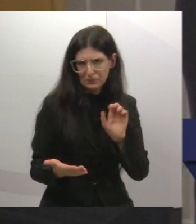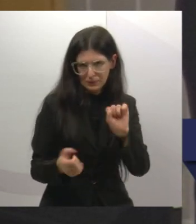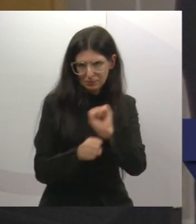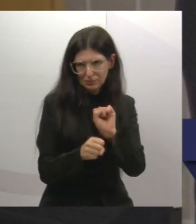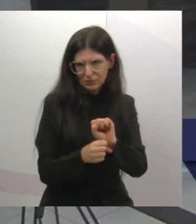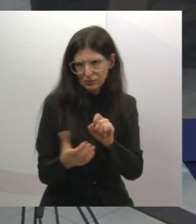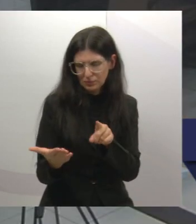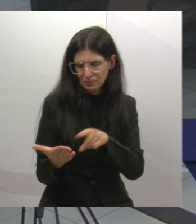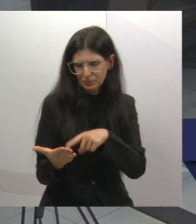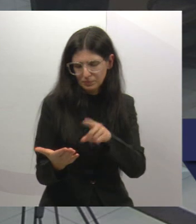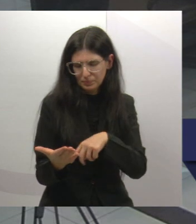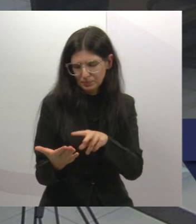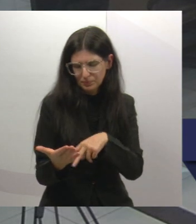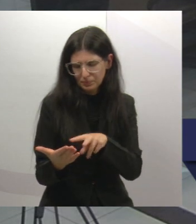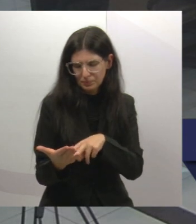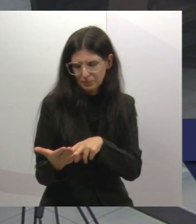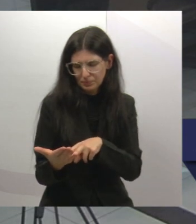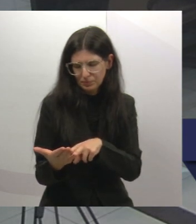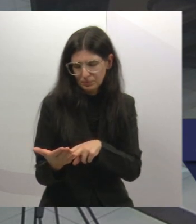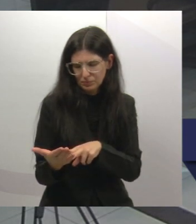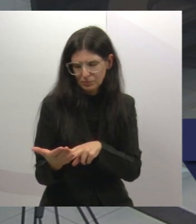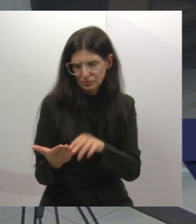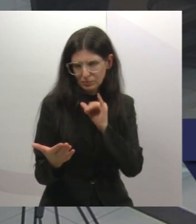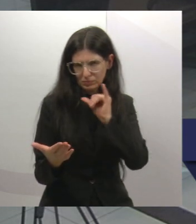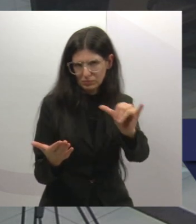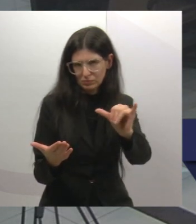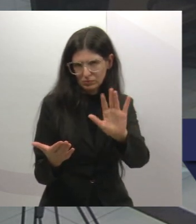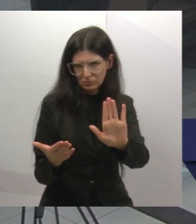Já pego a lei aqui agora e passo para vocês o número dela.